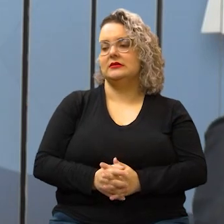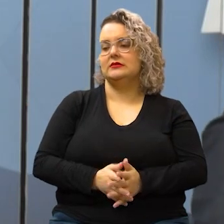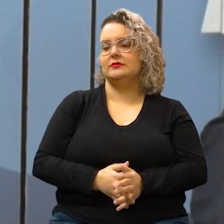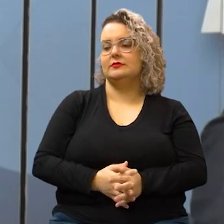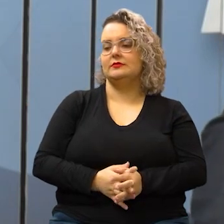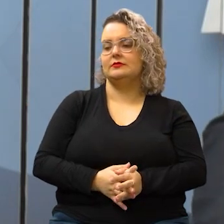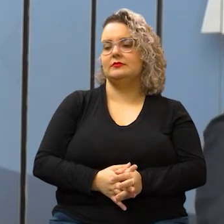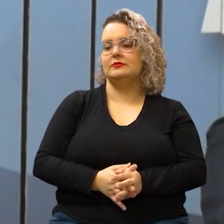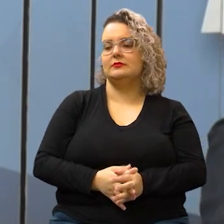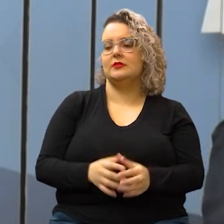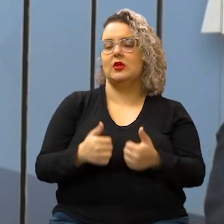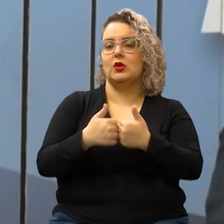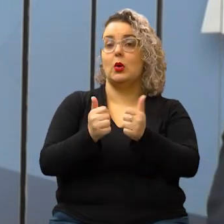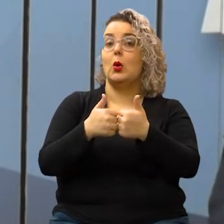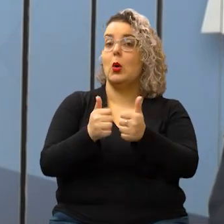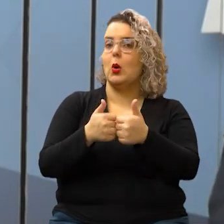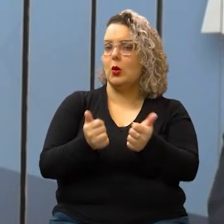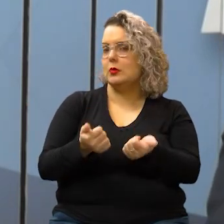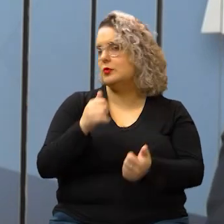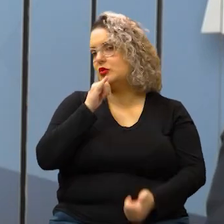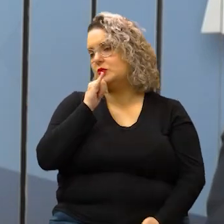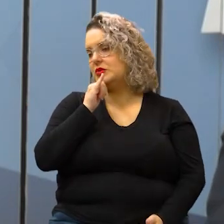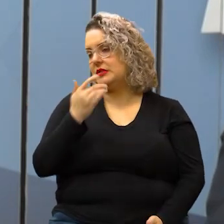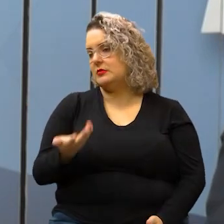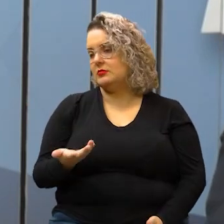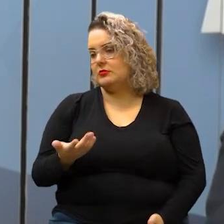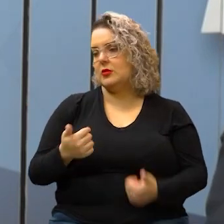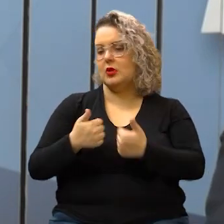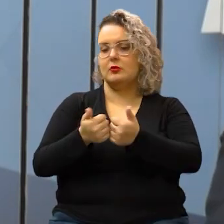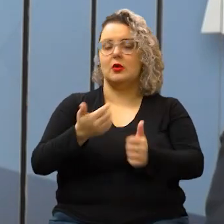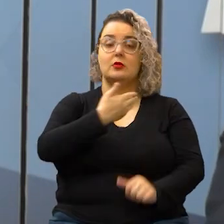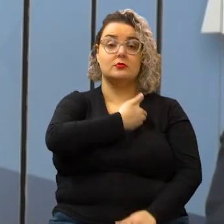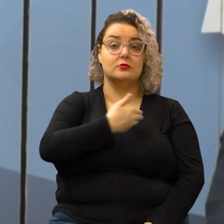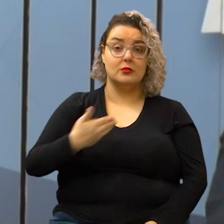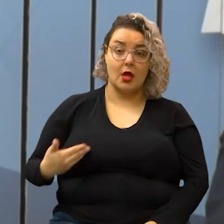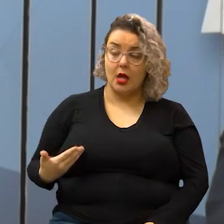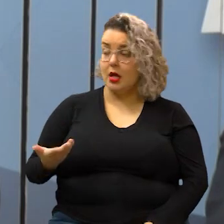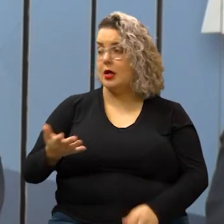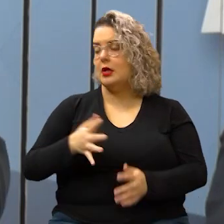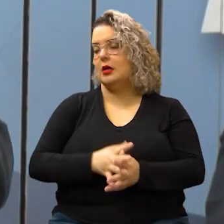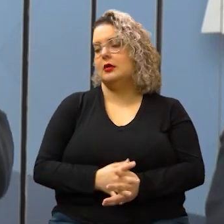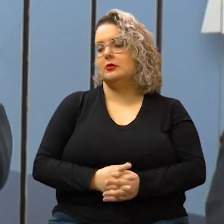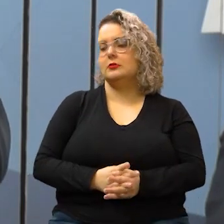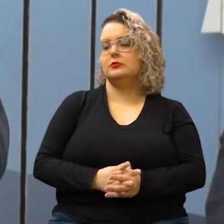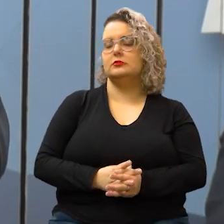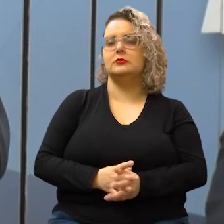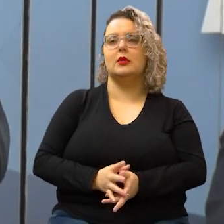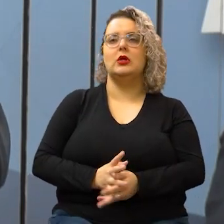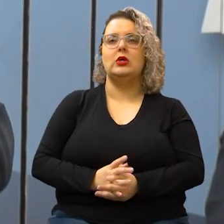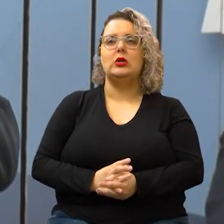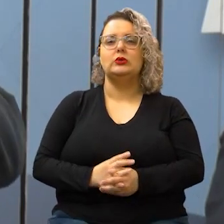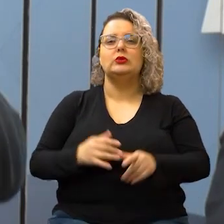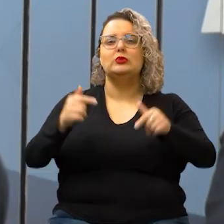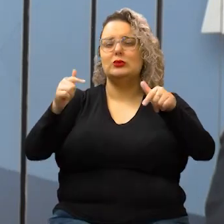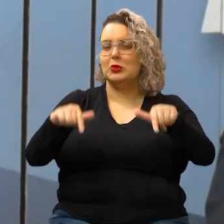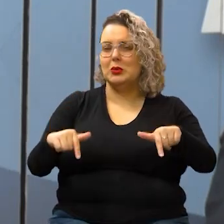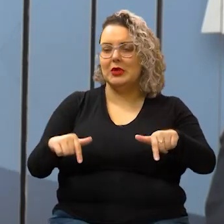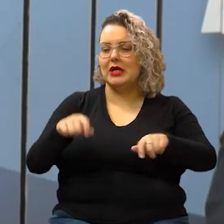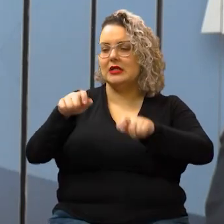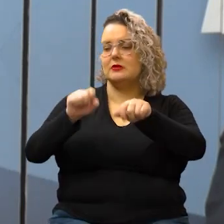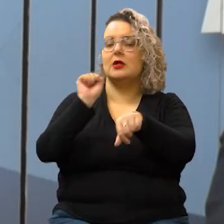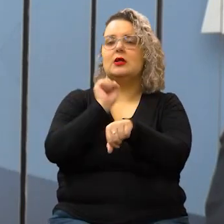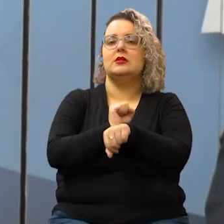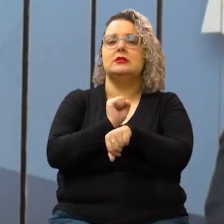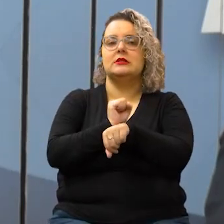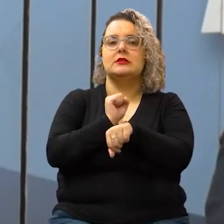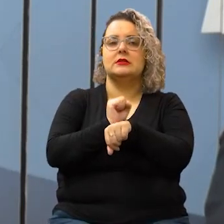em ônibus, não é, de repente, do transporte público, de locais onde as pessoas esperam